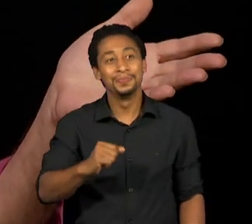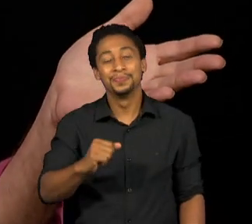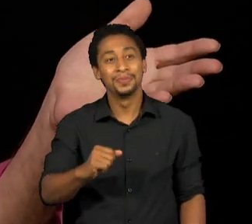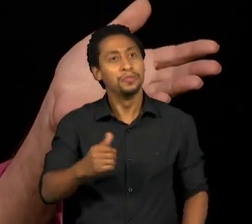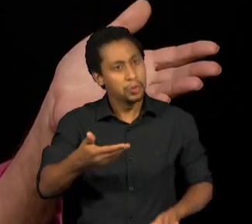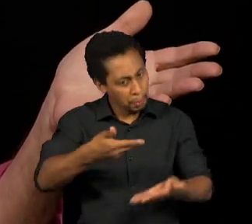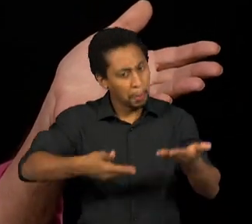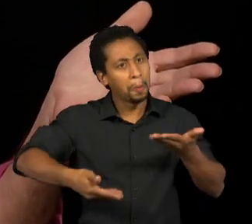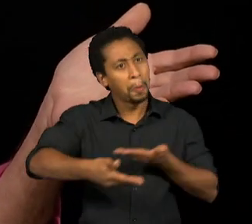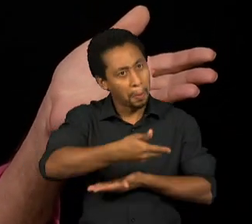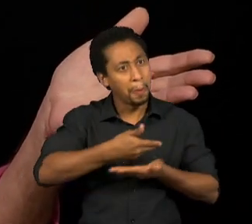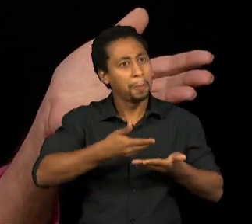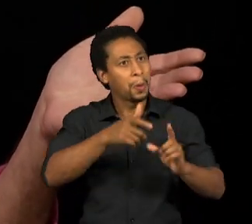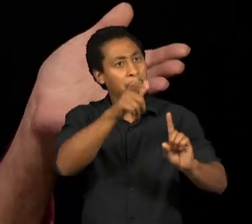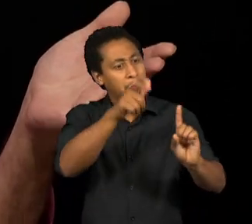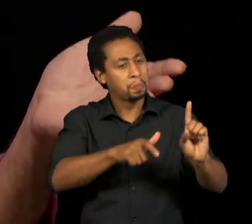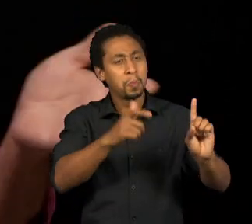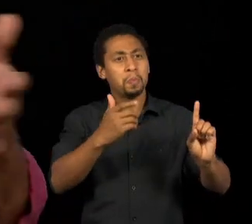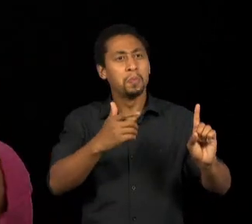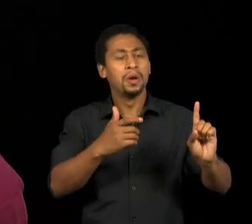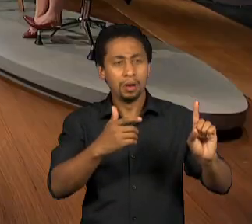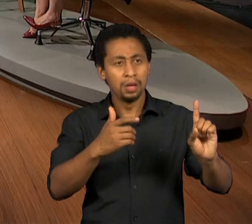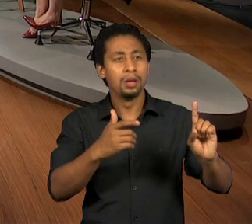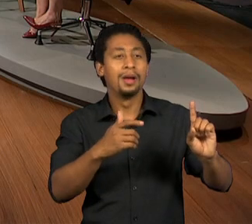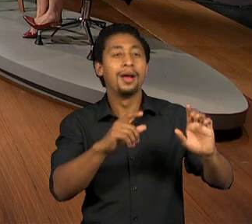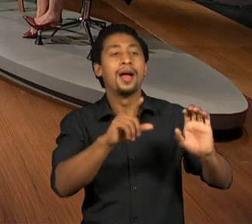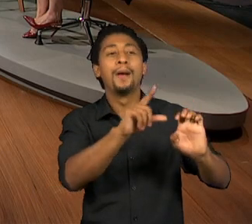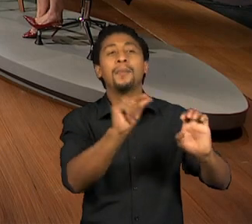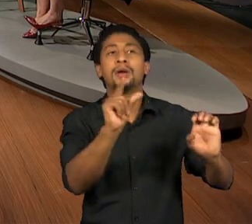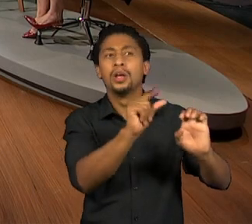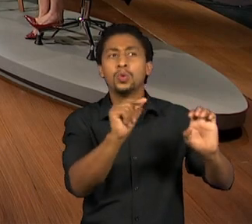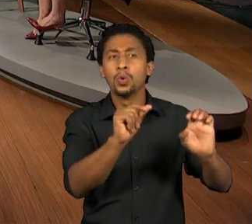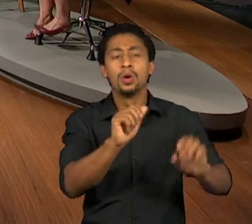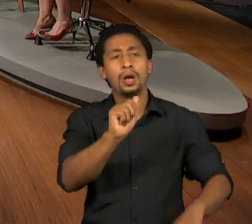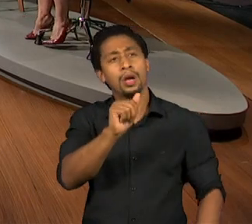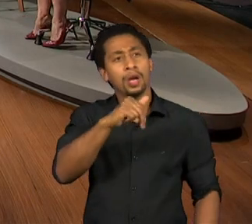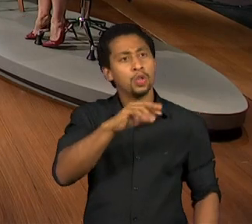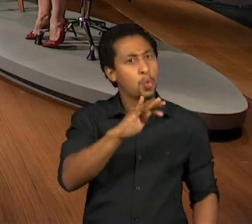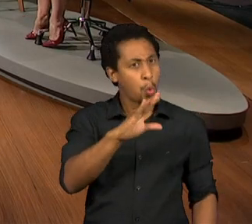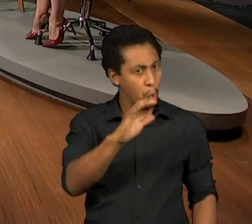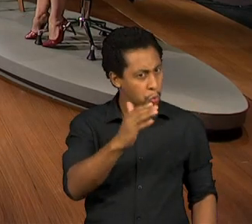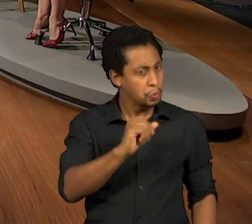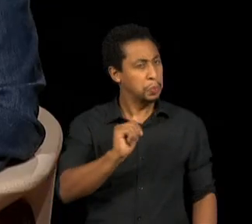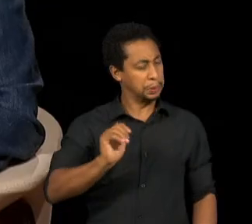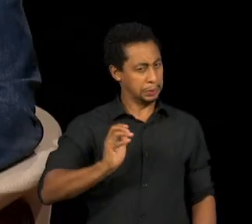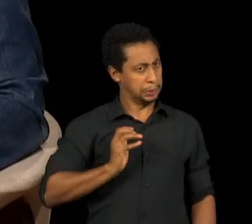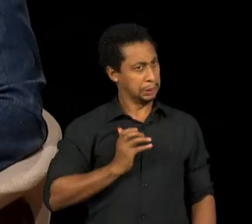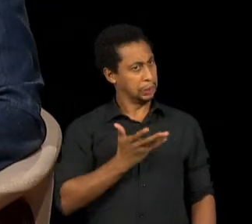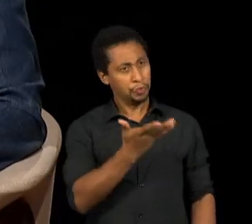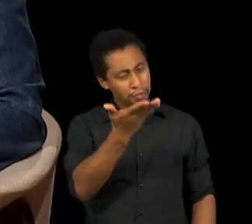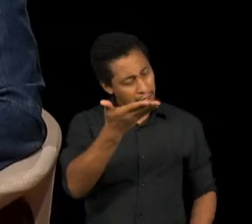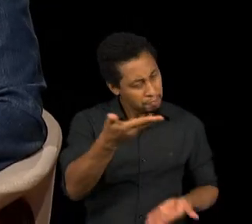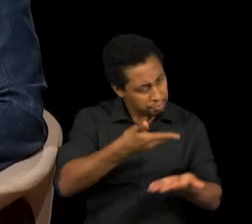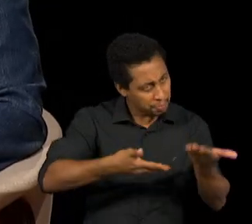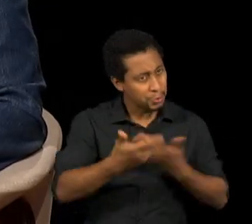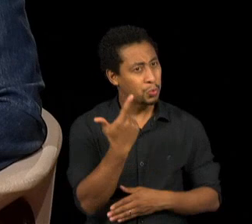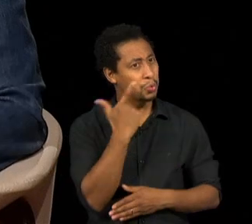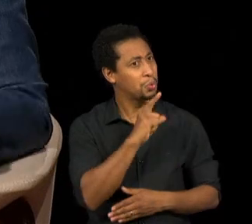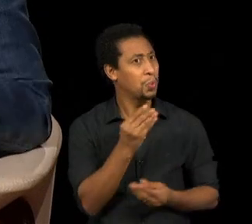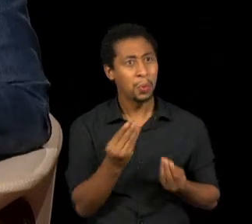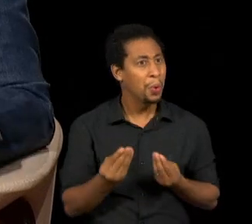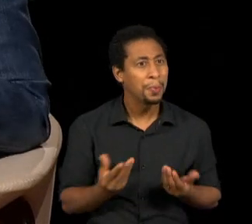de Moraes, um grande empresário e tal, com o pessoal de teatro? Olha, para ele foi uma coisa muito